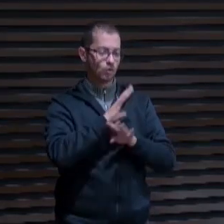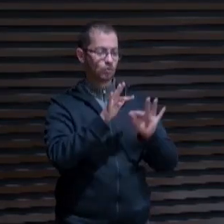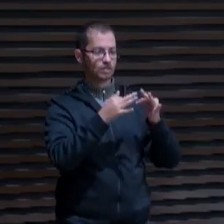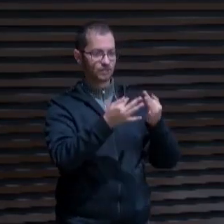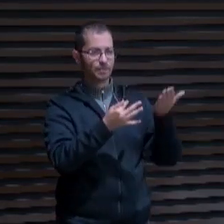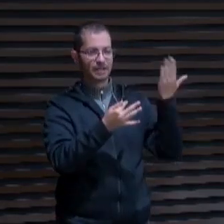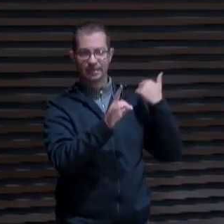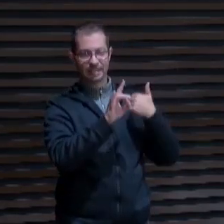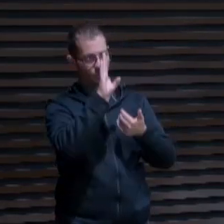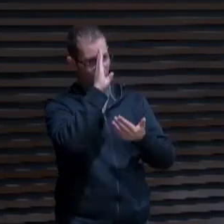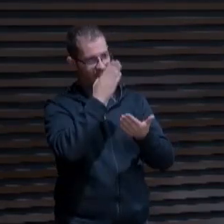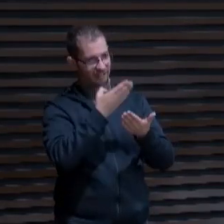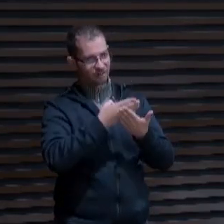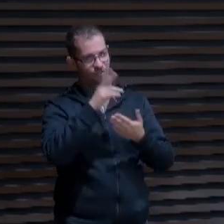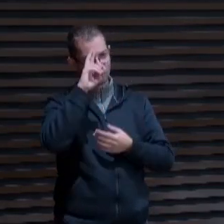no Senhor.